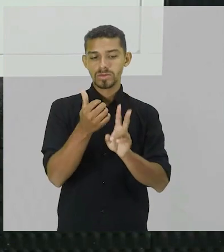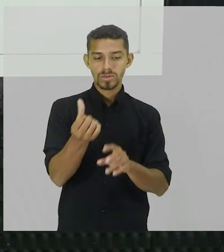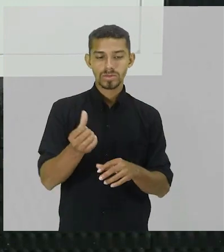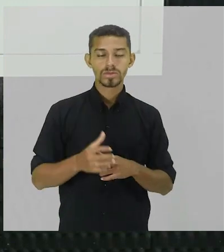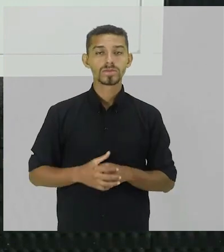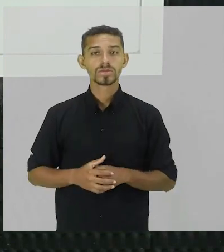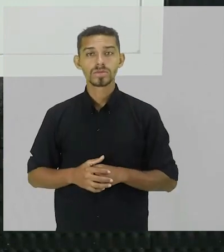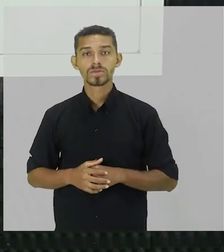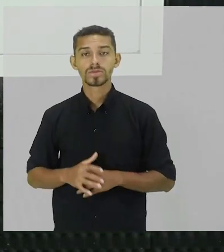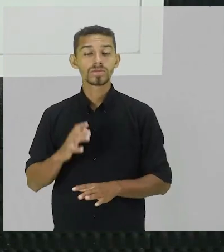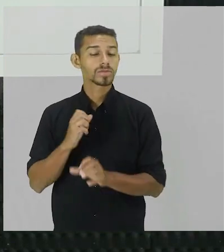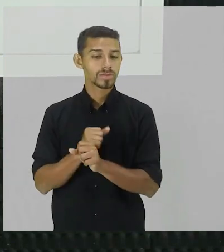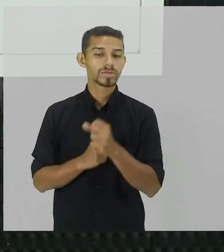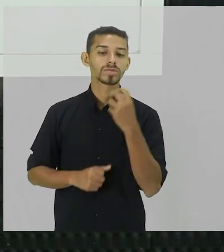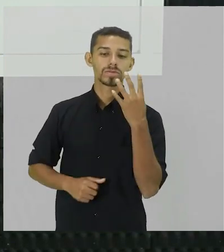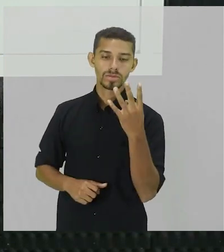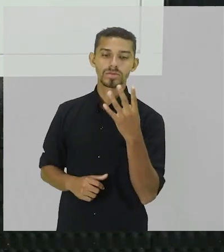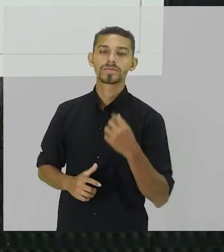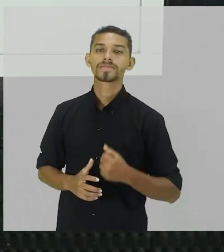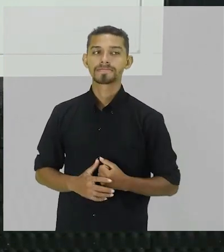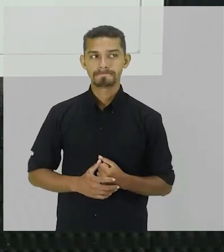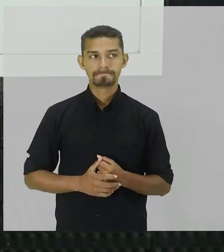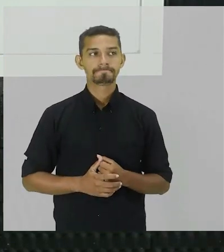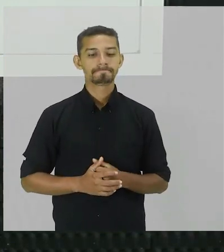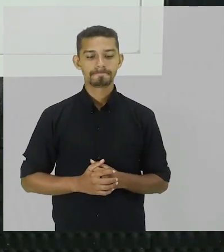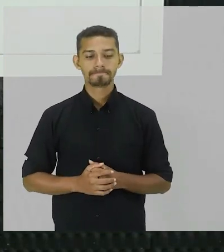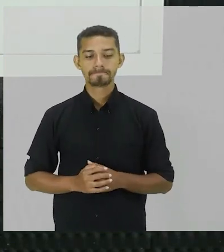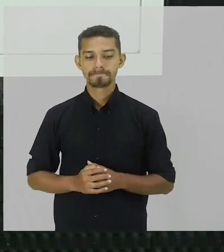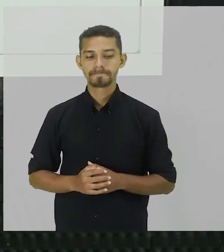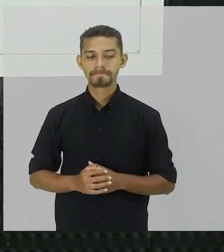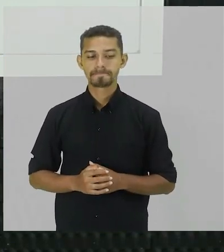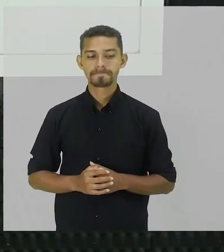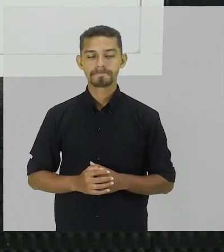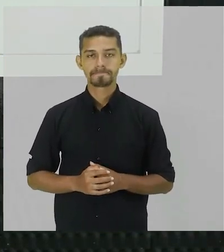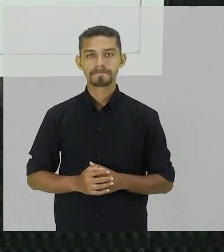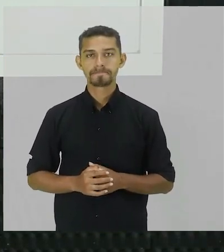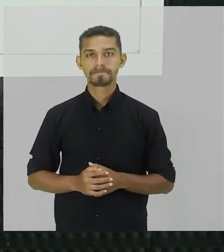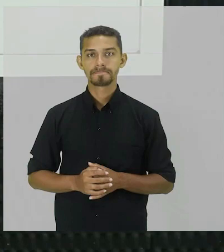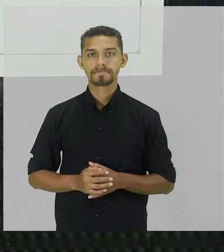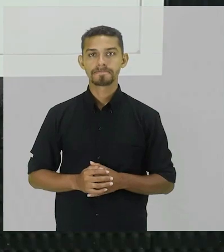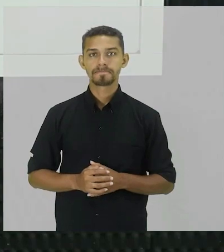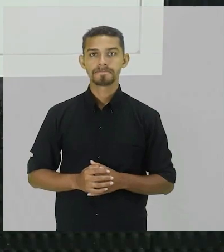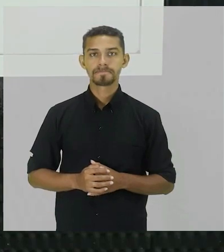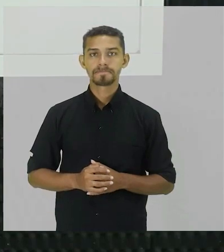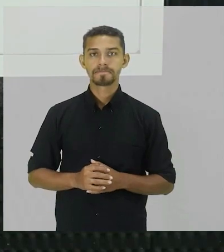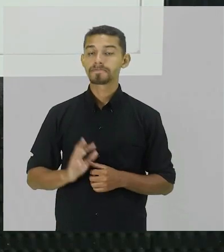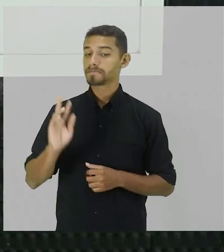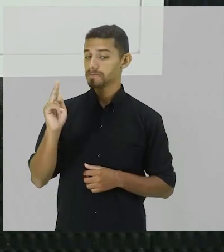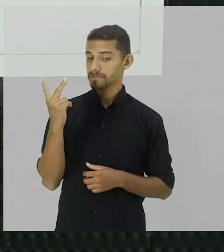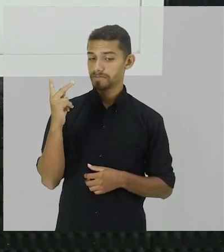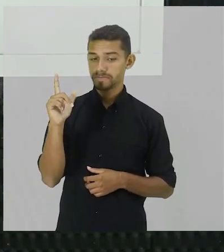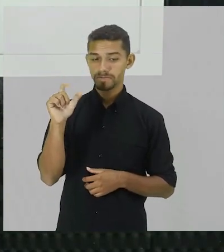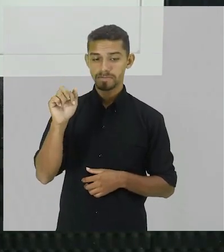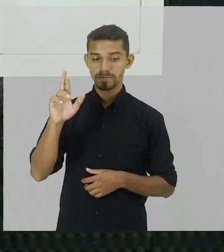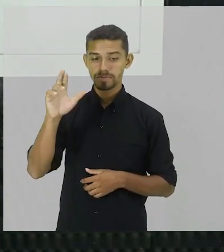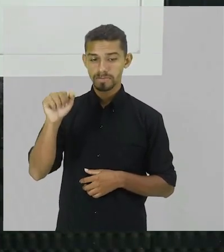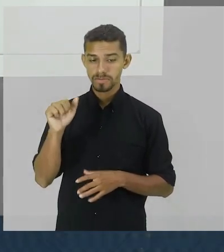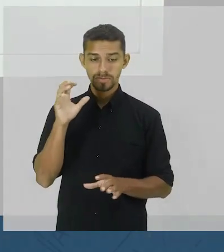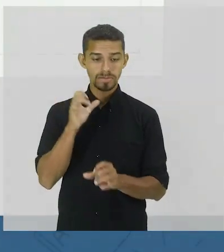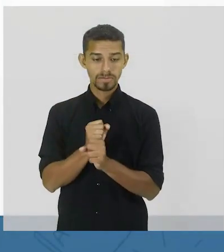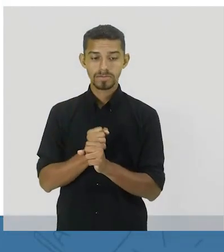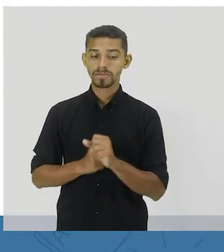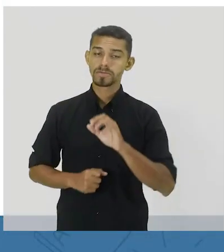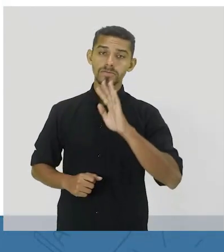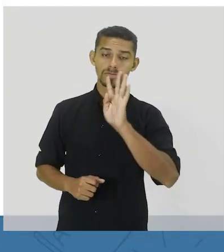16? É 4. A altura é igual a 4 metros. Pronto. Tá? Uma questão que